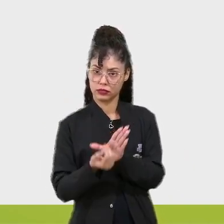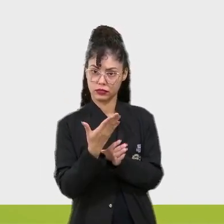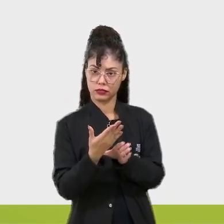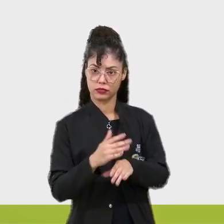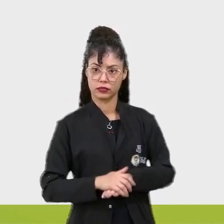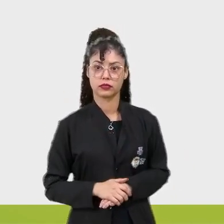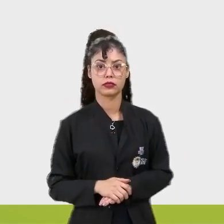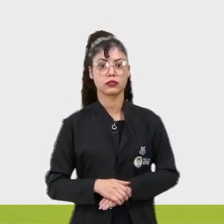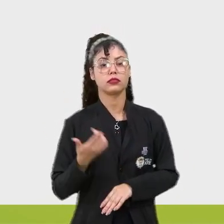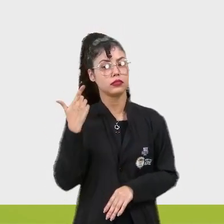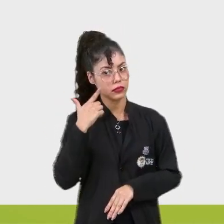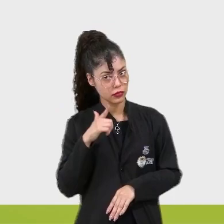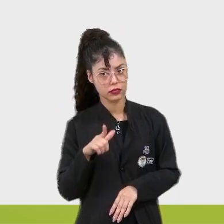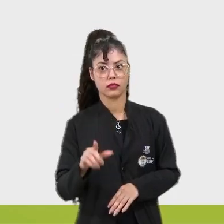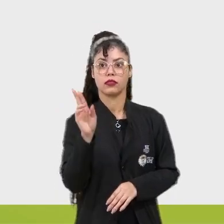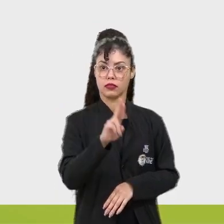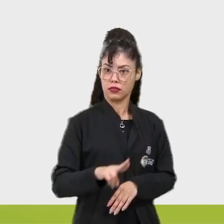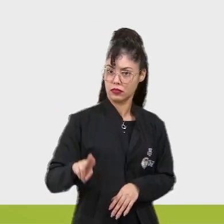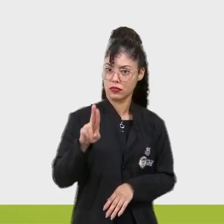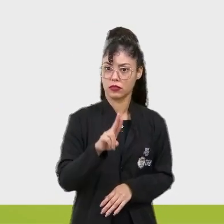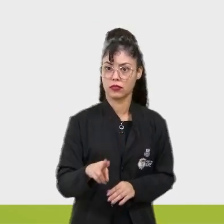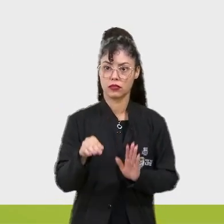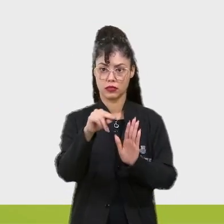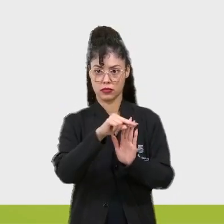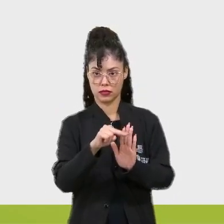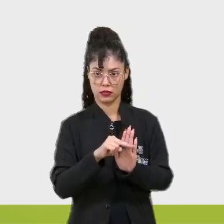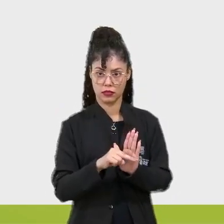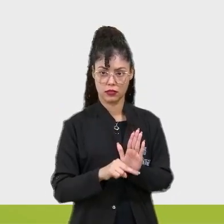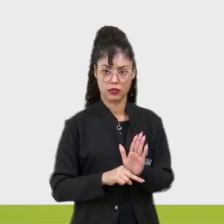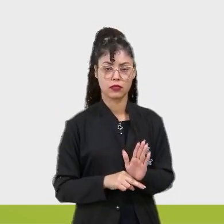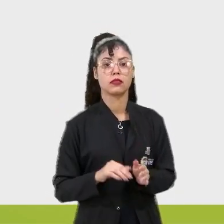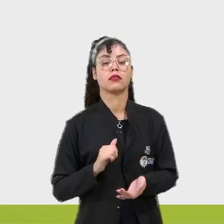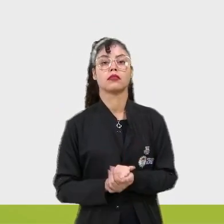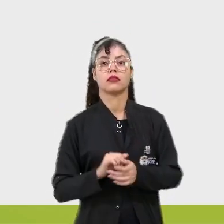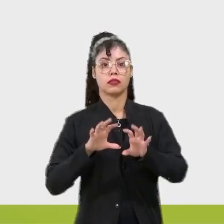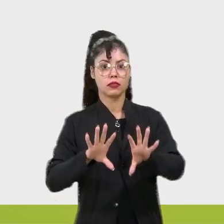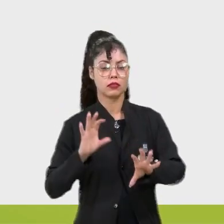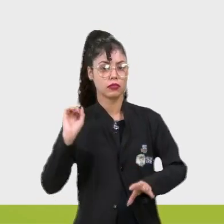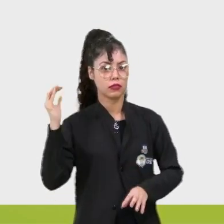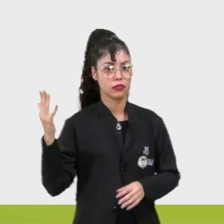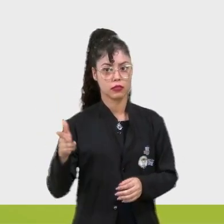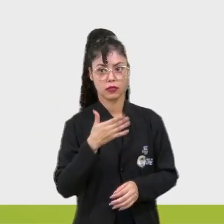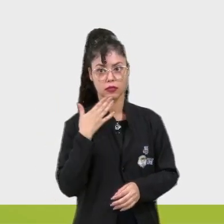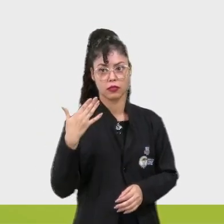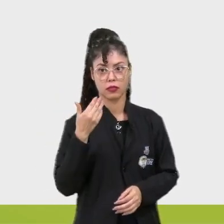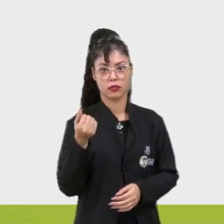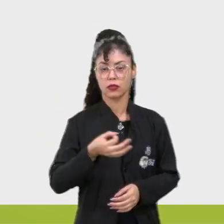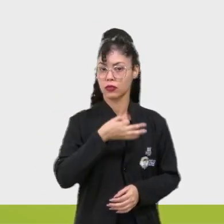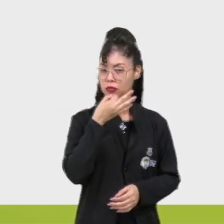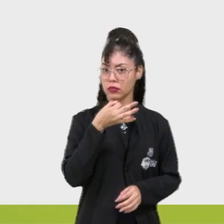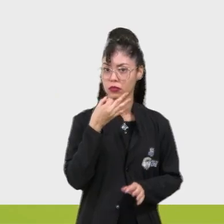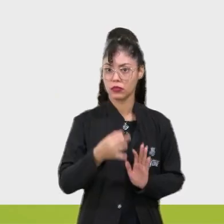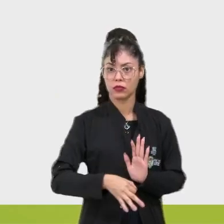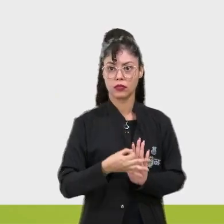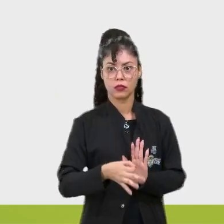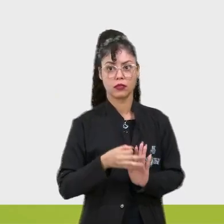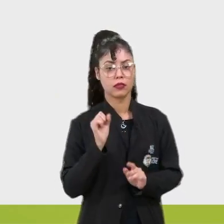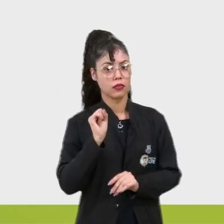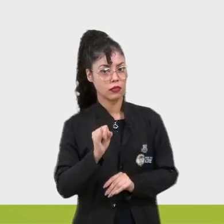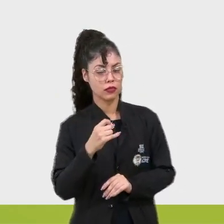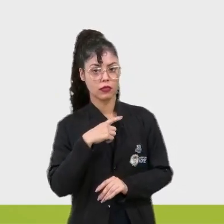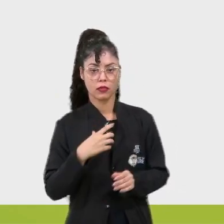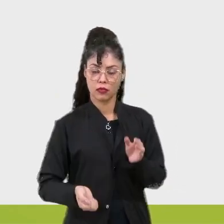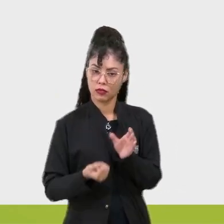Ou seja, você conseguiu utilizar esse repertório de uma forma que favoreça a sua argumentação? Se ele